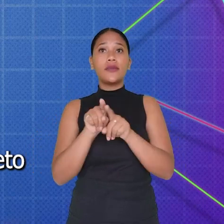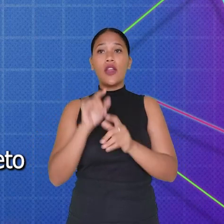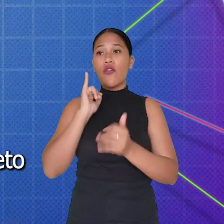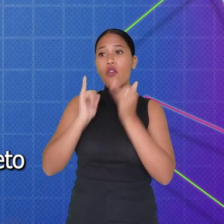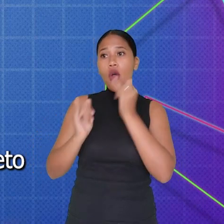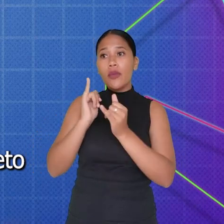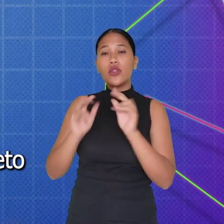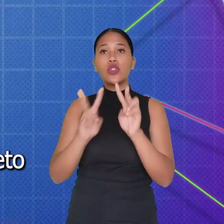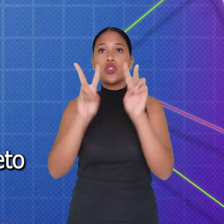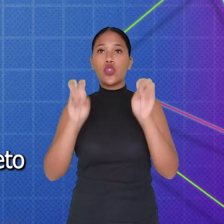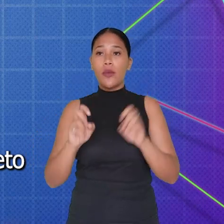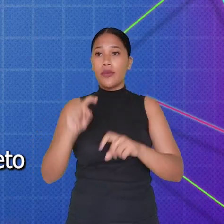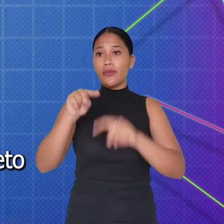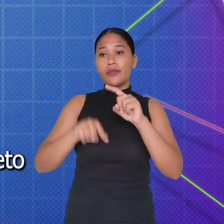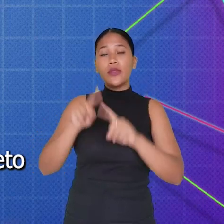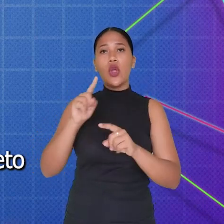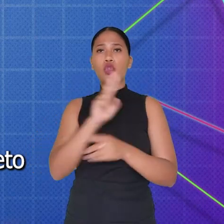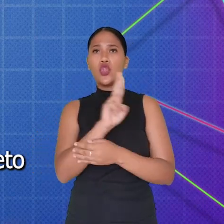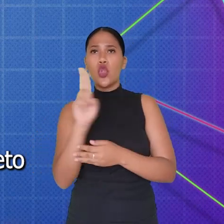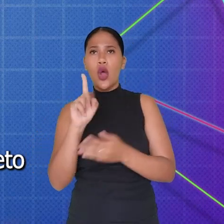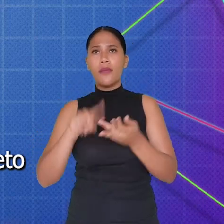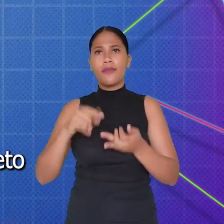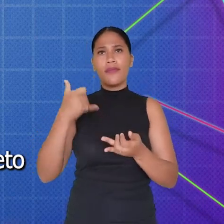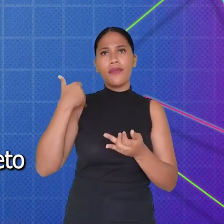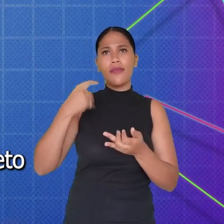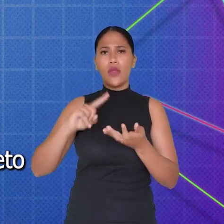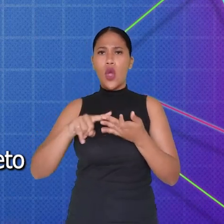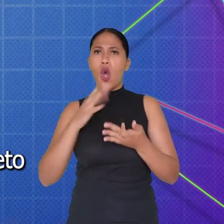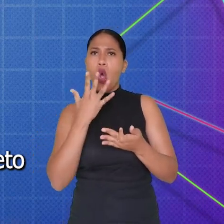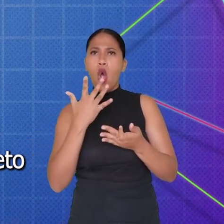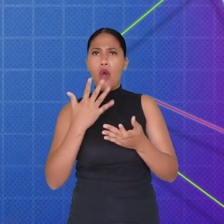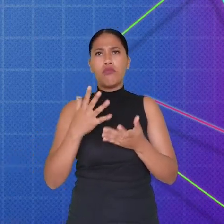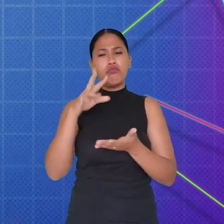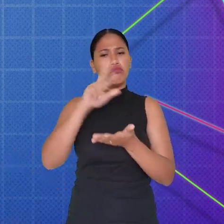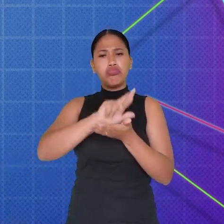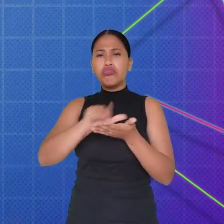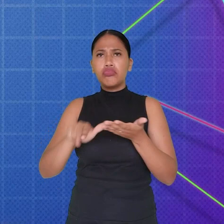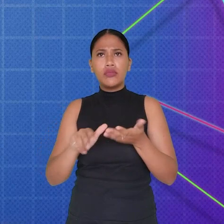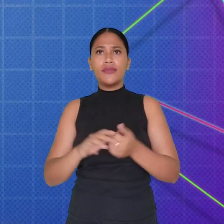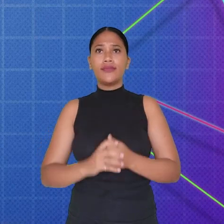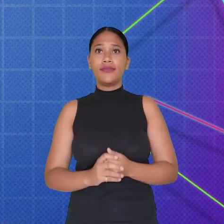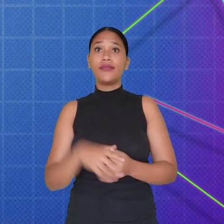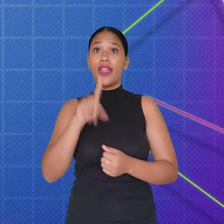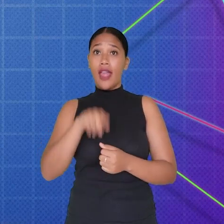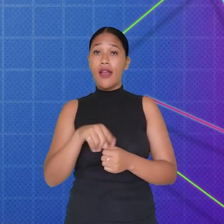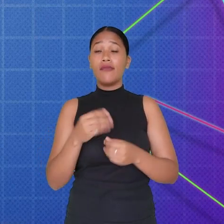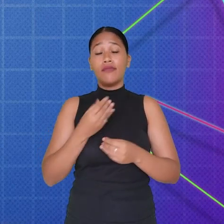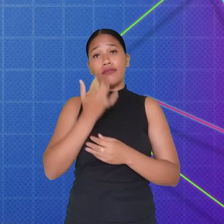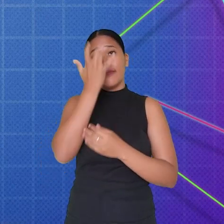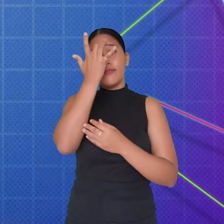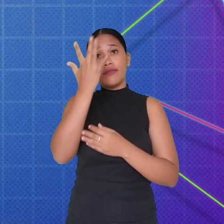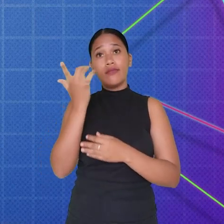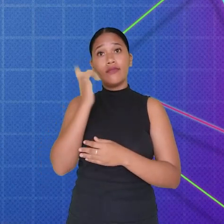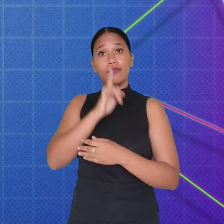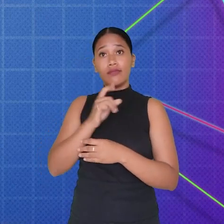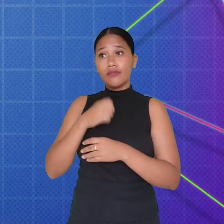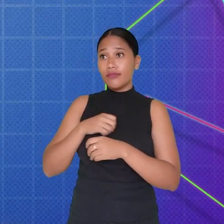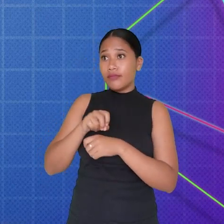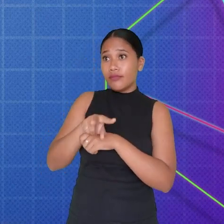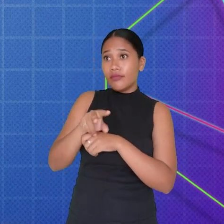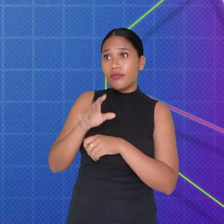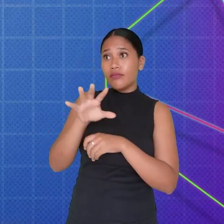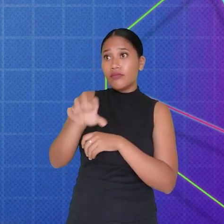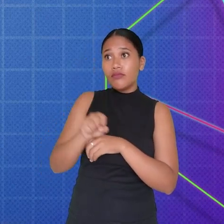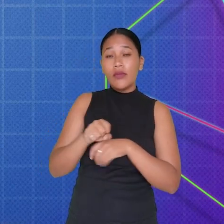armazenam informações sobre um objeto, como seu nome, idade, cor e etc. Os atributos são acessíveis através dos métodos de uma